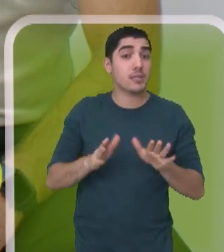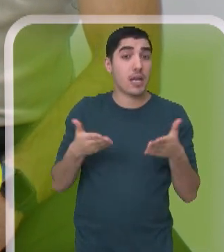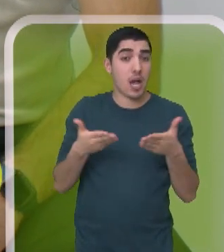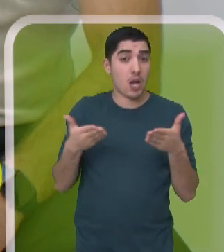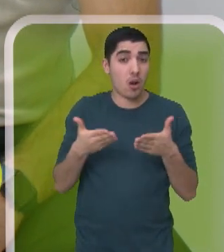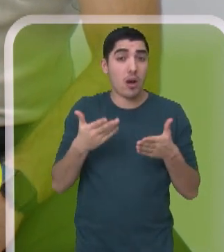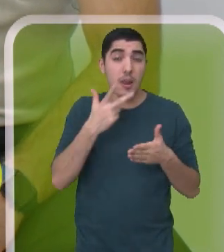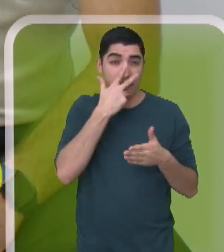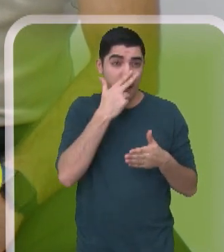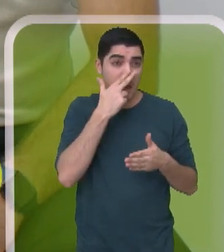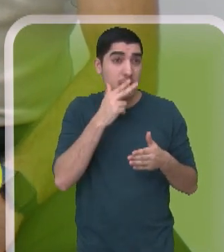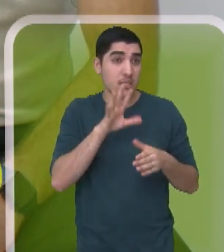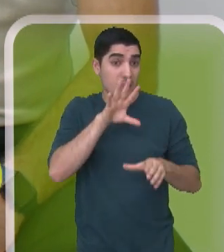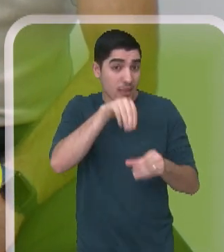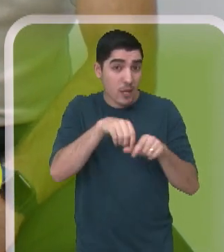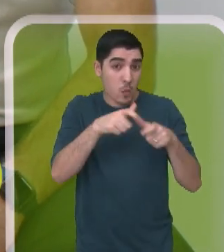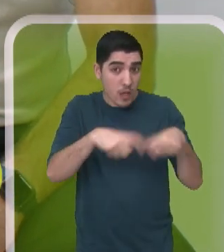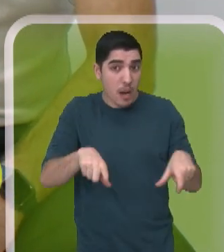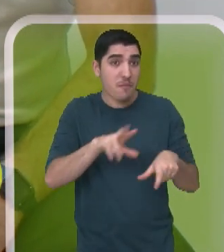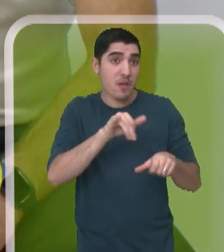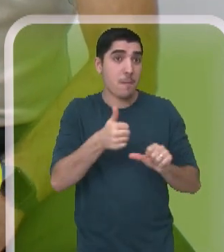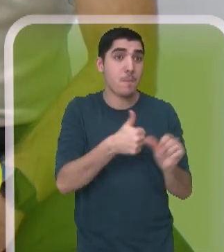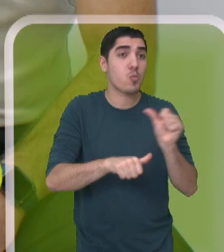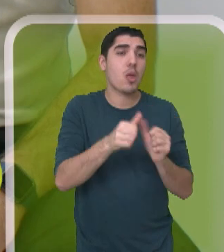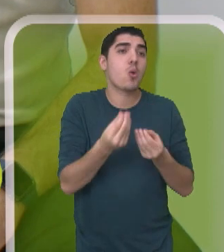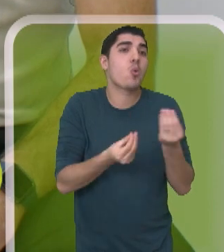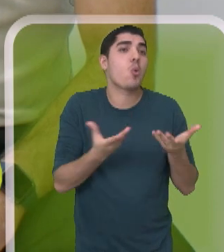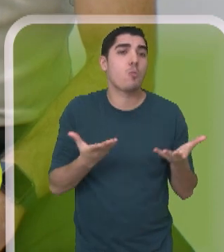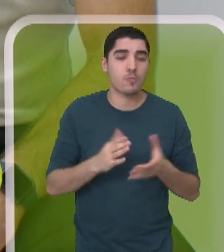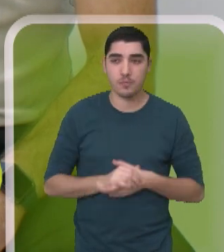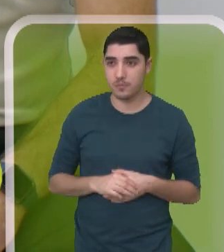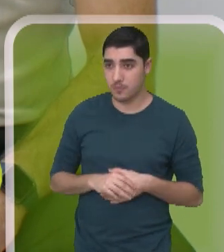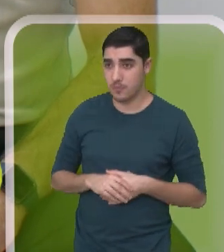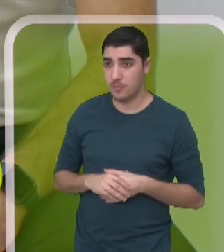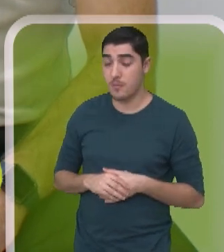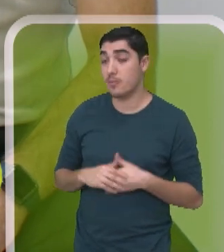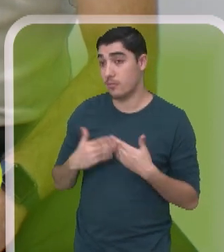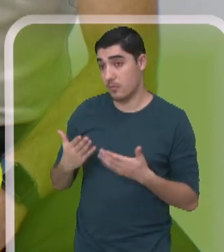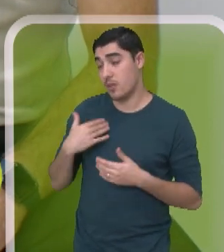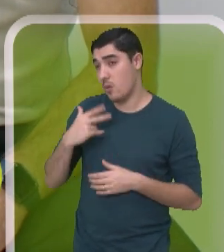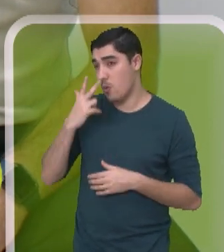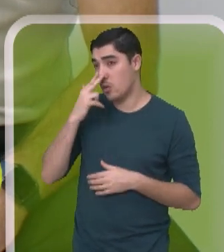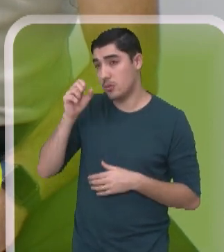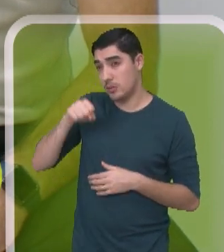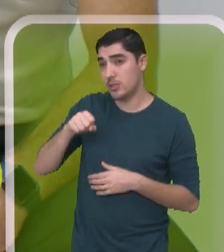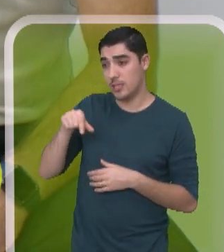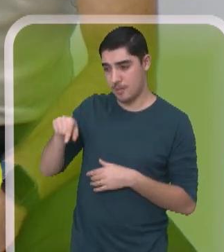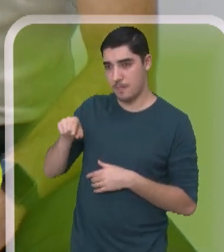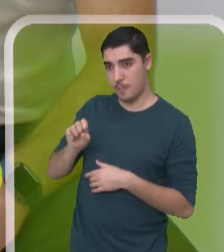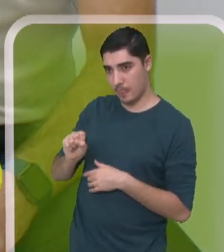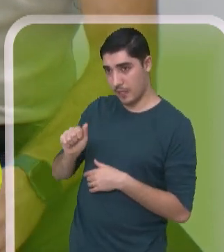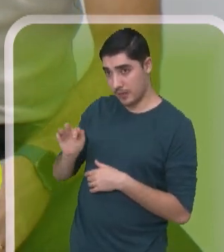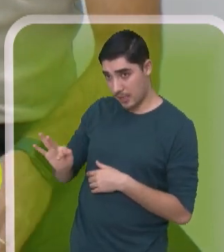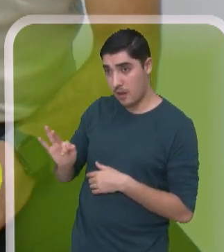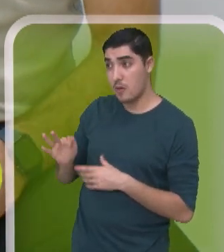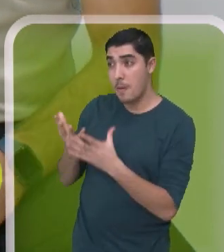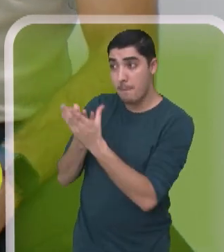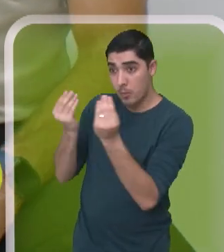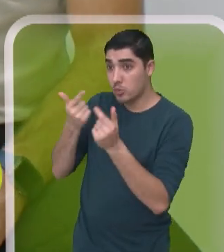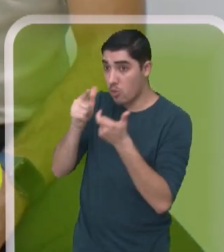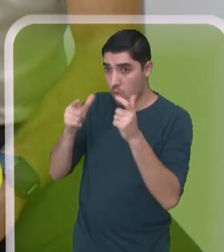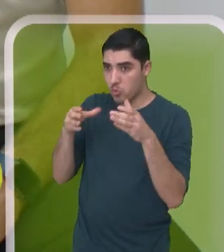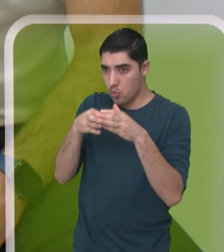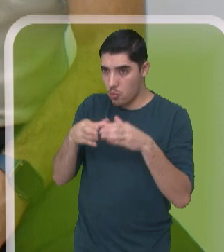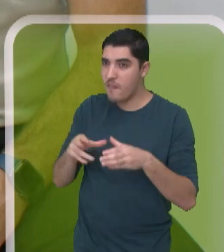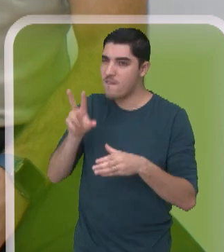acaba influenciando no campo? Eu acho que a SAF realmente é um instrumento que muitos clubes vão acabar utilizando,